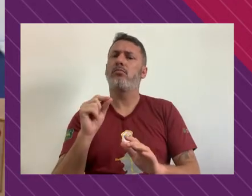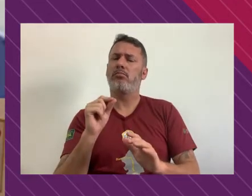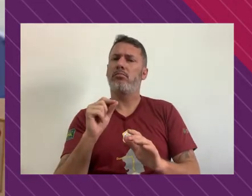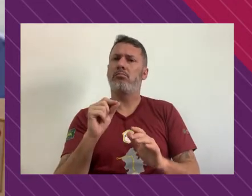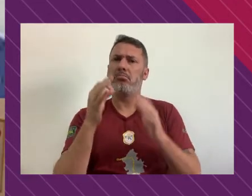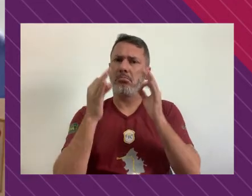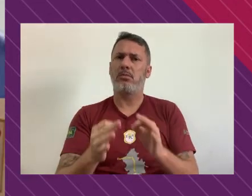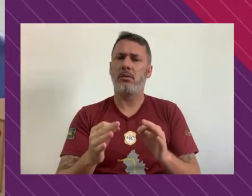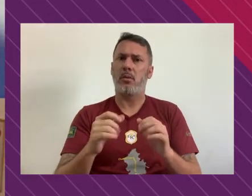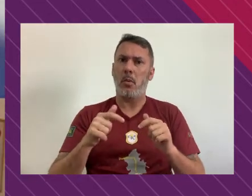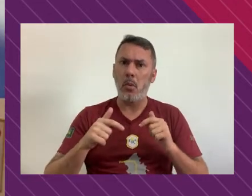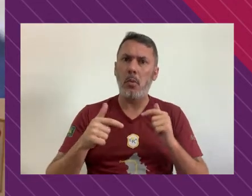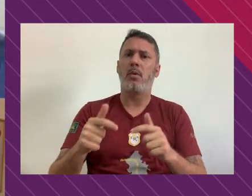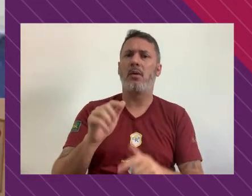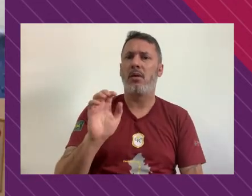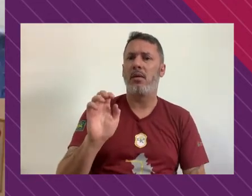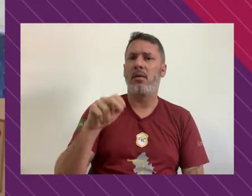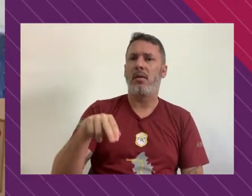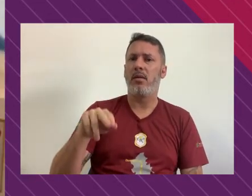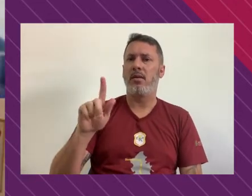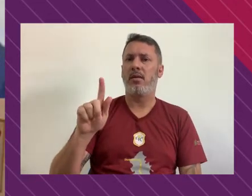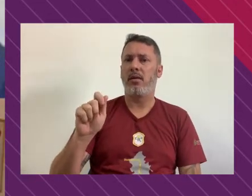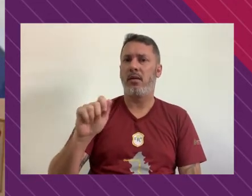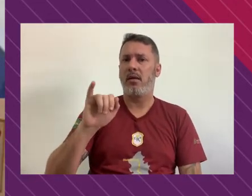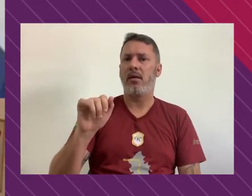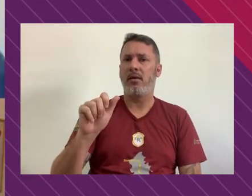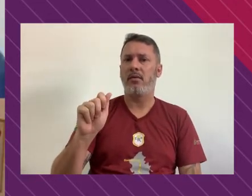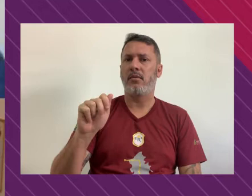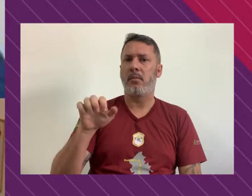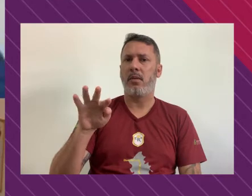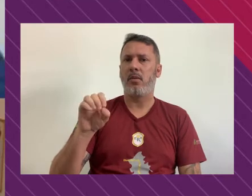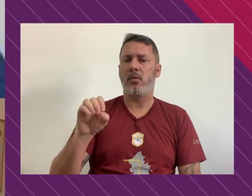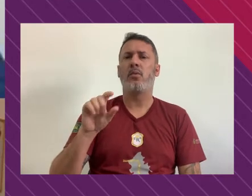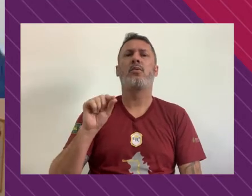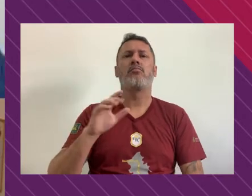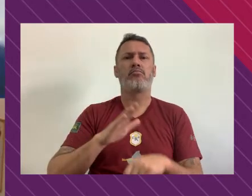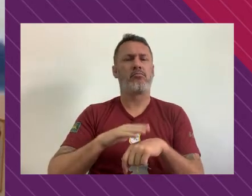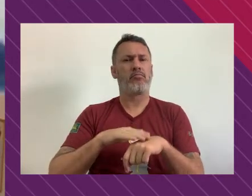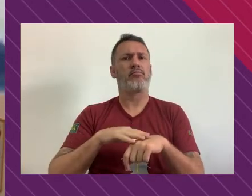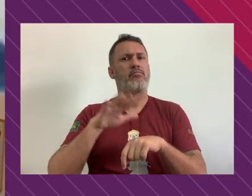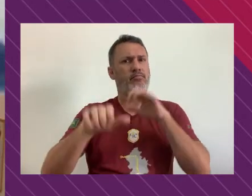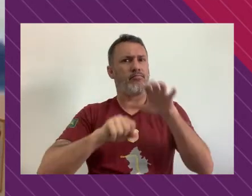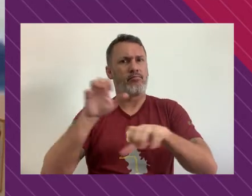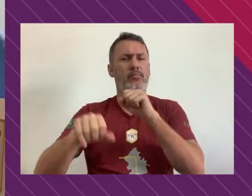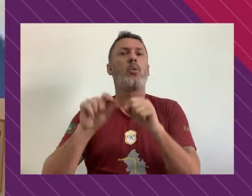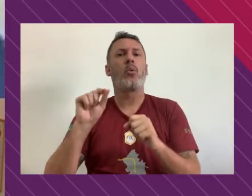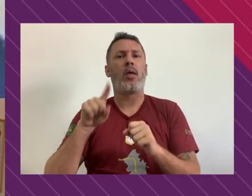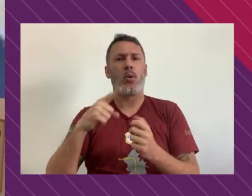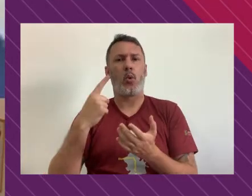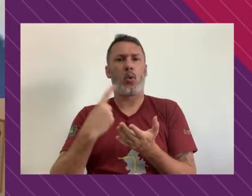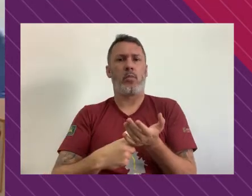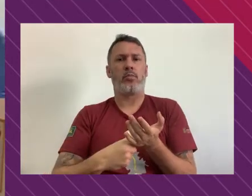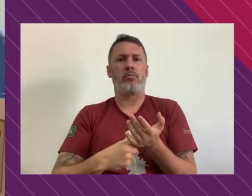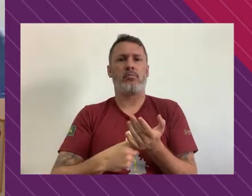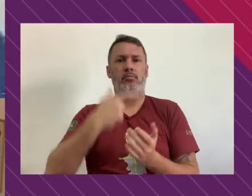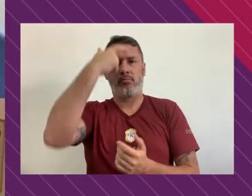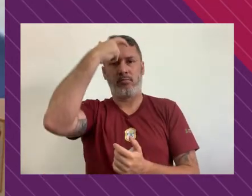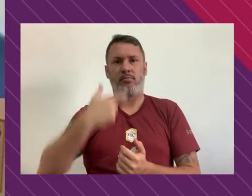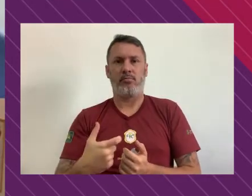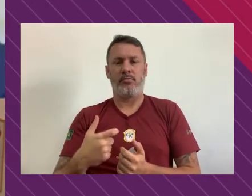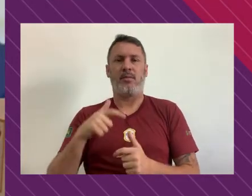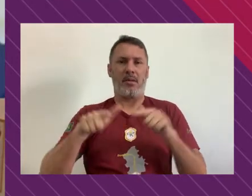ambiente. A dimensão da criatividade aparece aí também. Hoje as empresas têm trabalhado cada vez mais, vocês